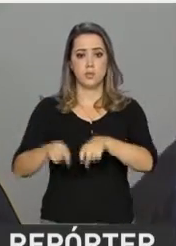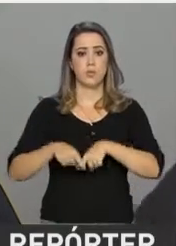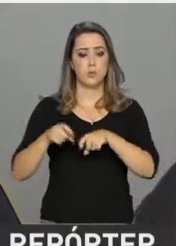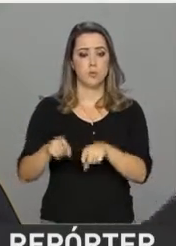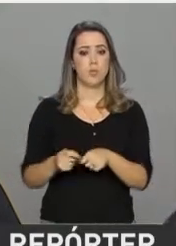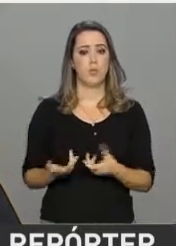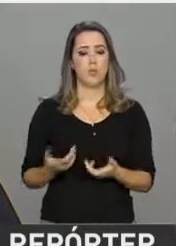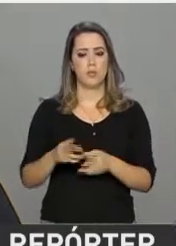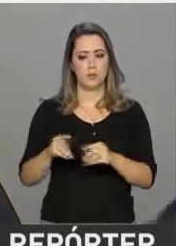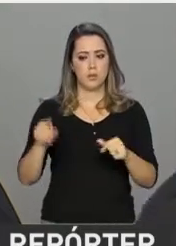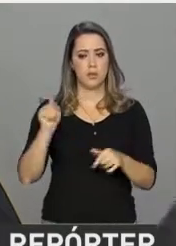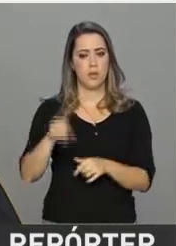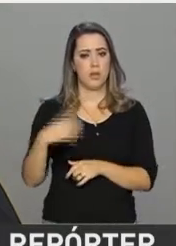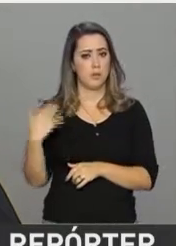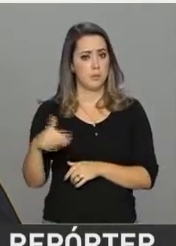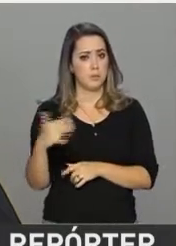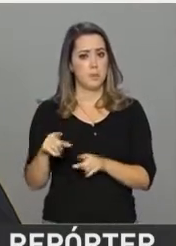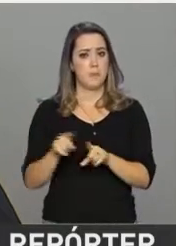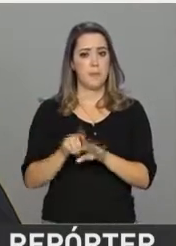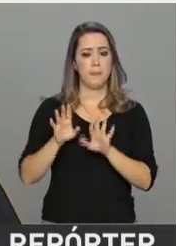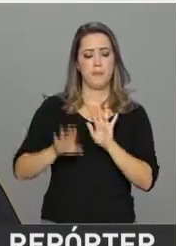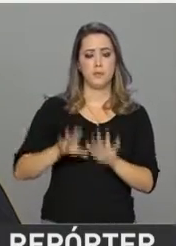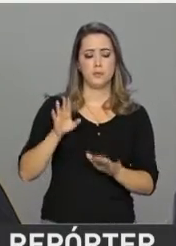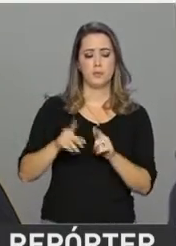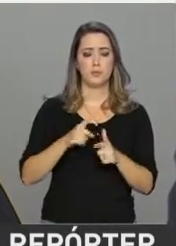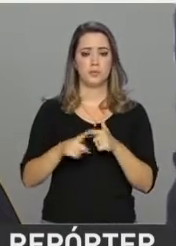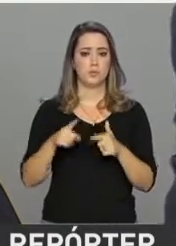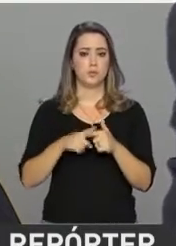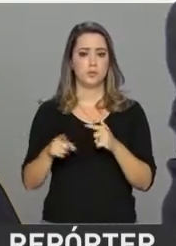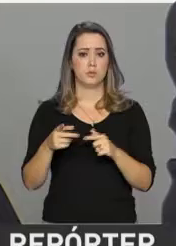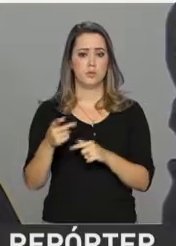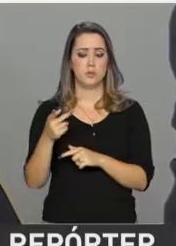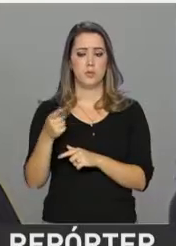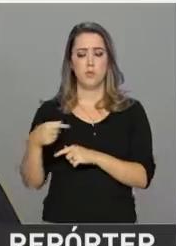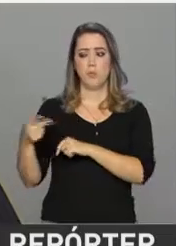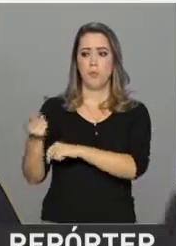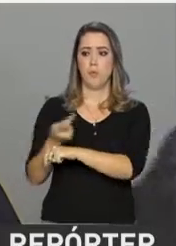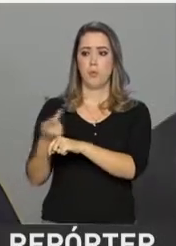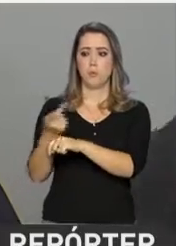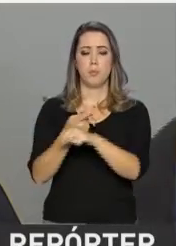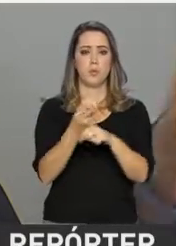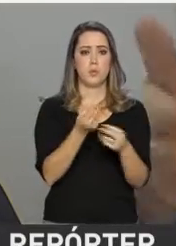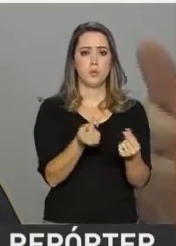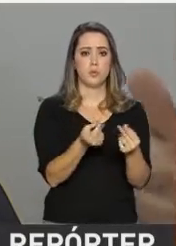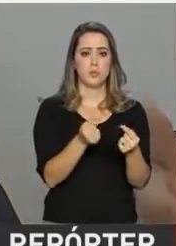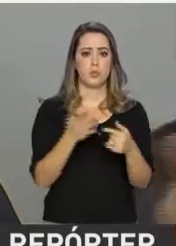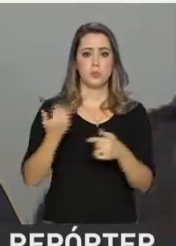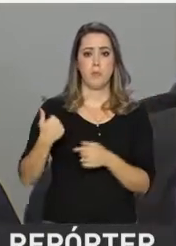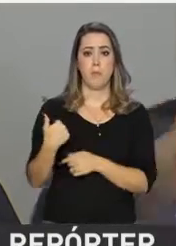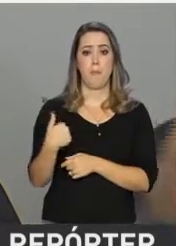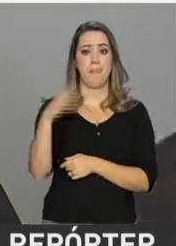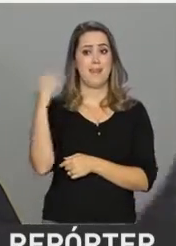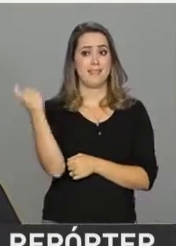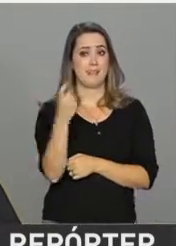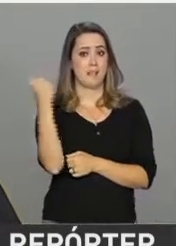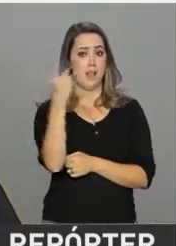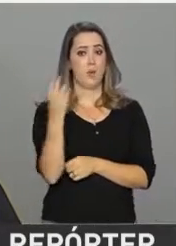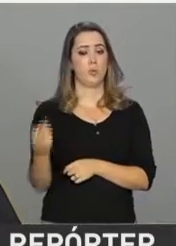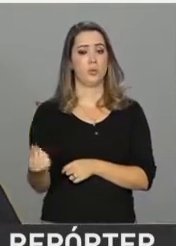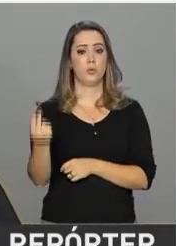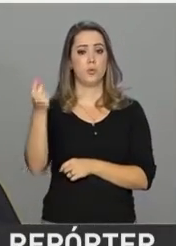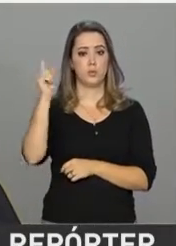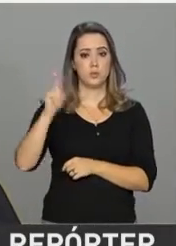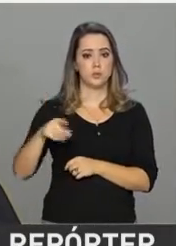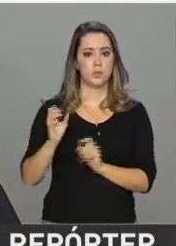é quanto é normalmente o problema corre atrás do dinheiro já que tal dinheiro então quanto maior for a valorização ea valorização